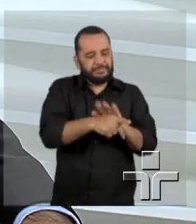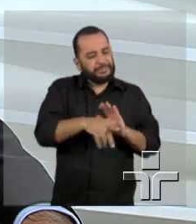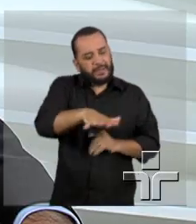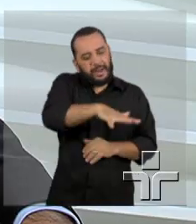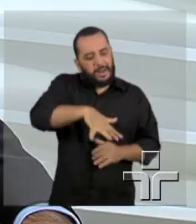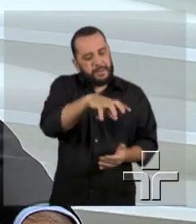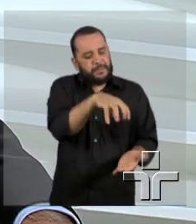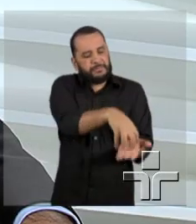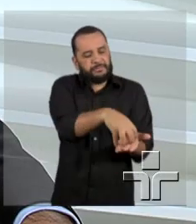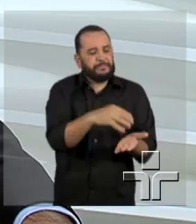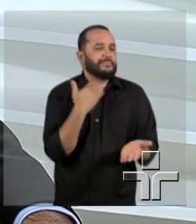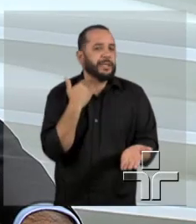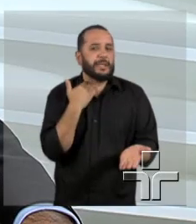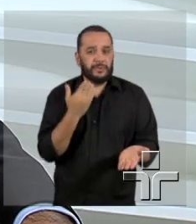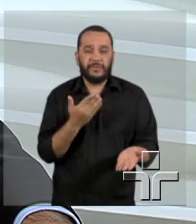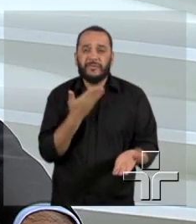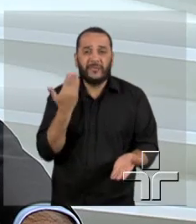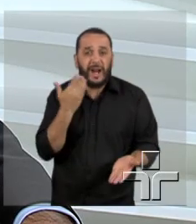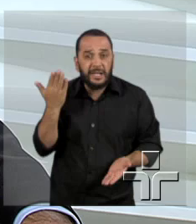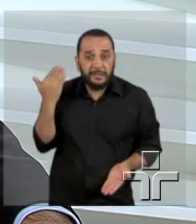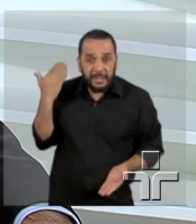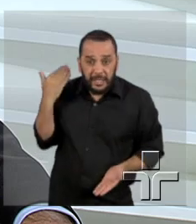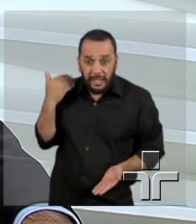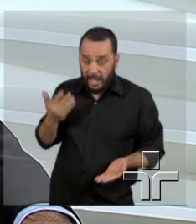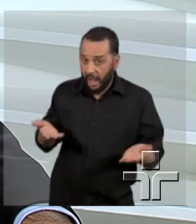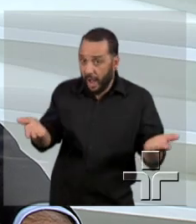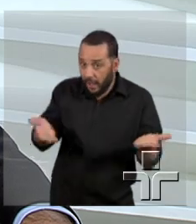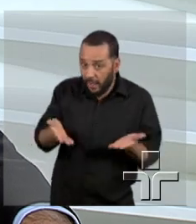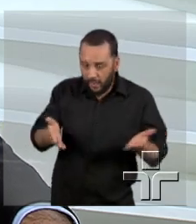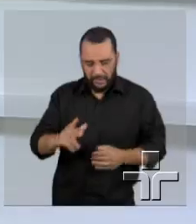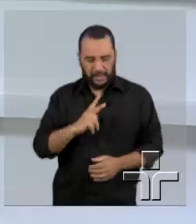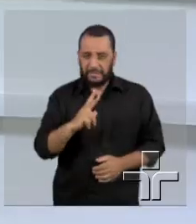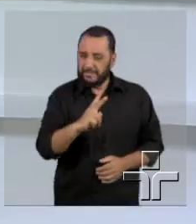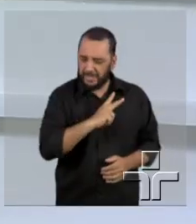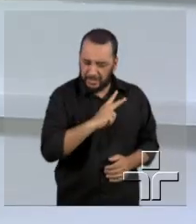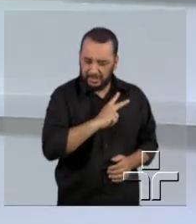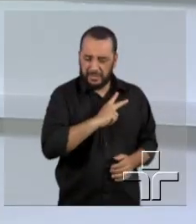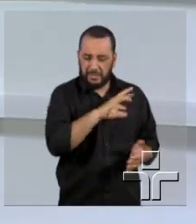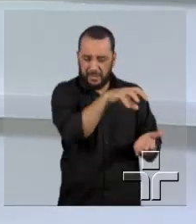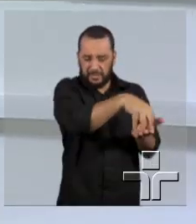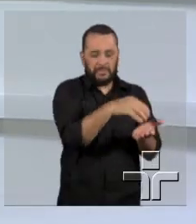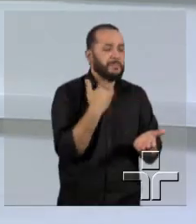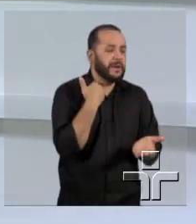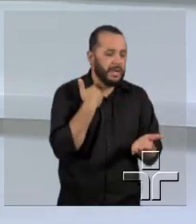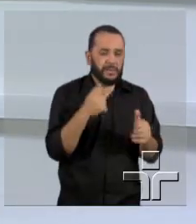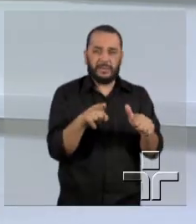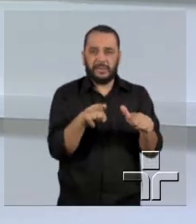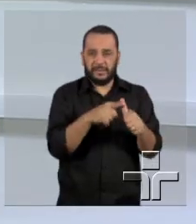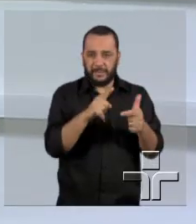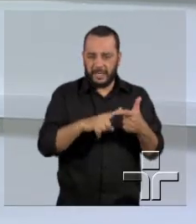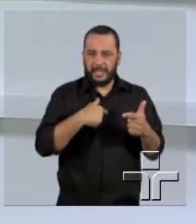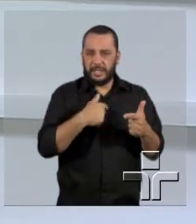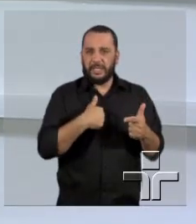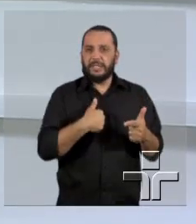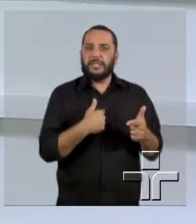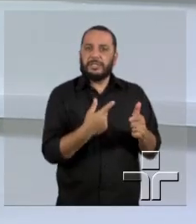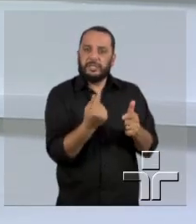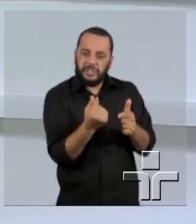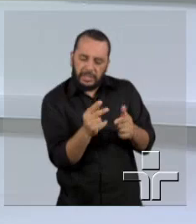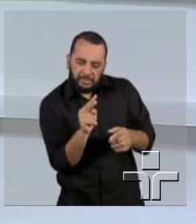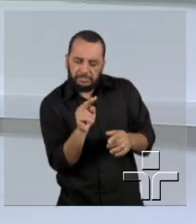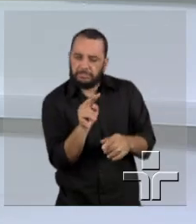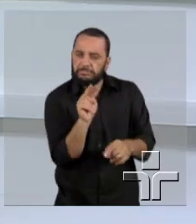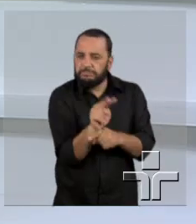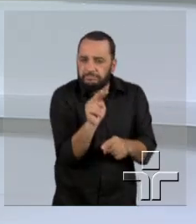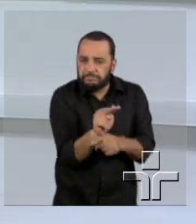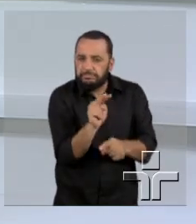bancários. E, de fato, o sigilo bancário, assim como o sigilo fiscal, está consagrado na Constituição como um dos direitos